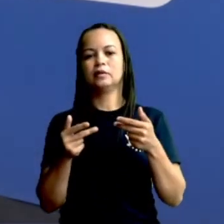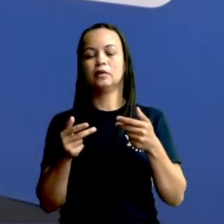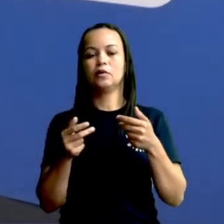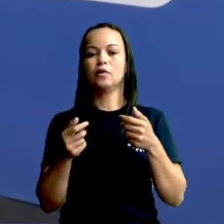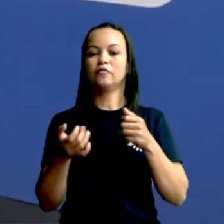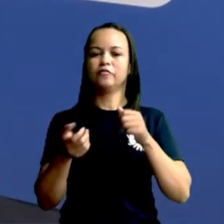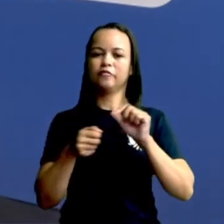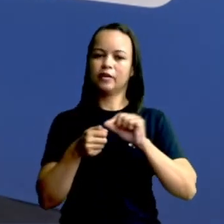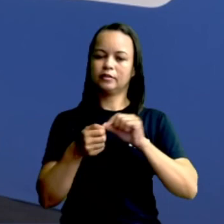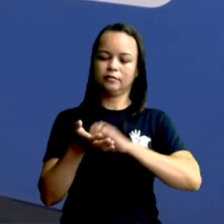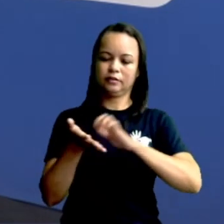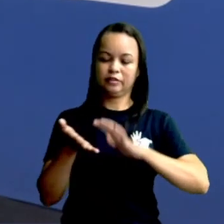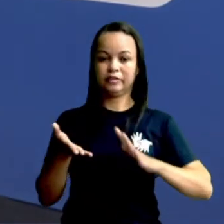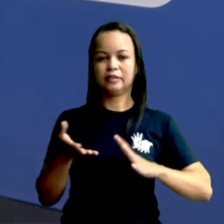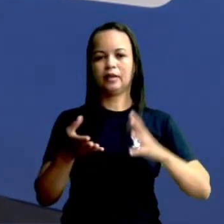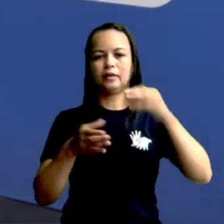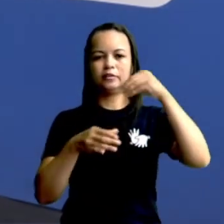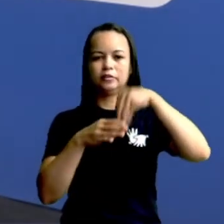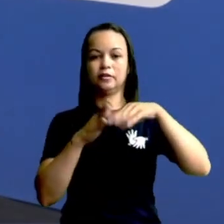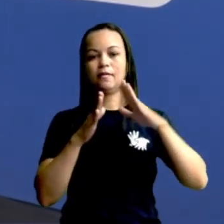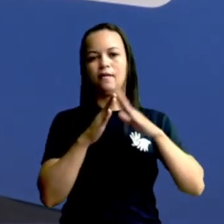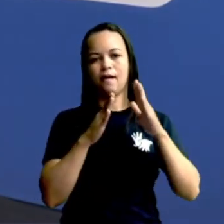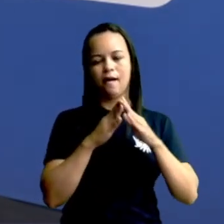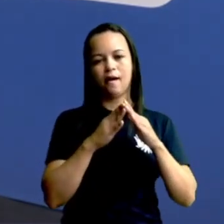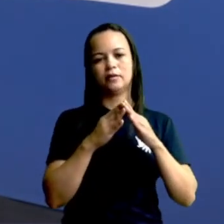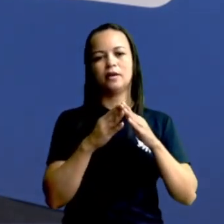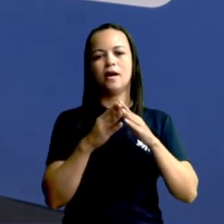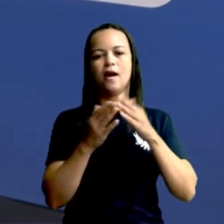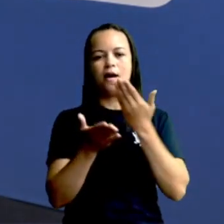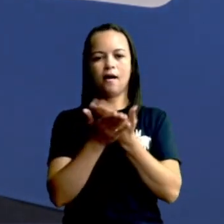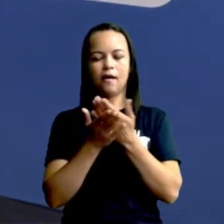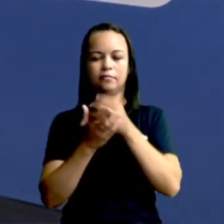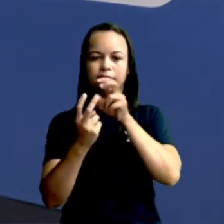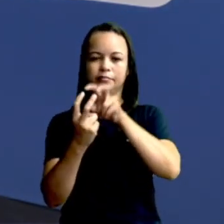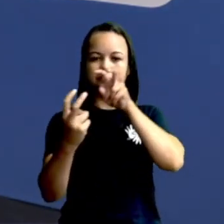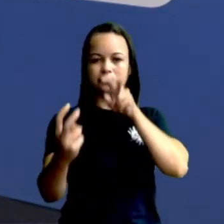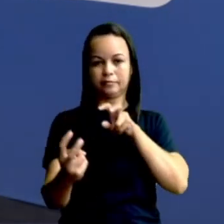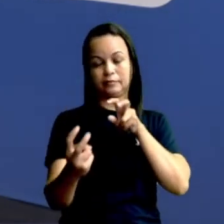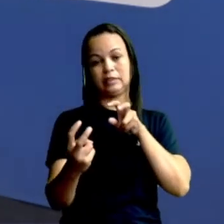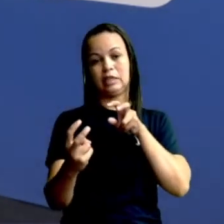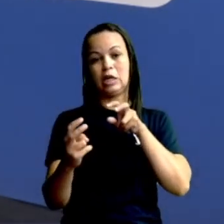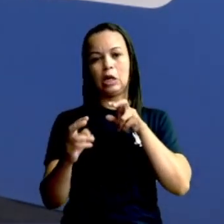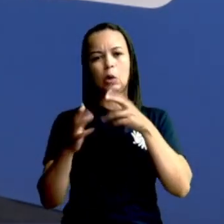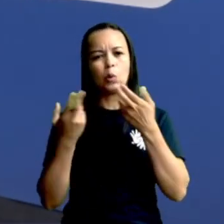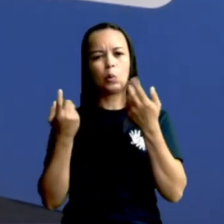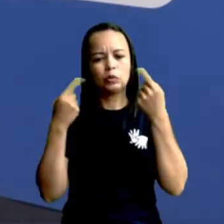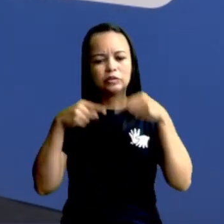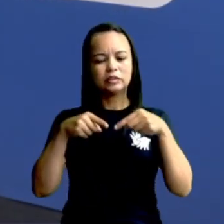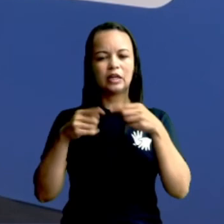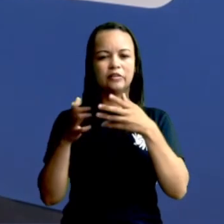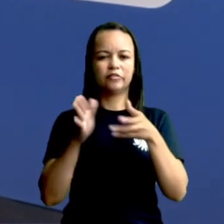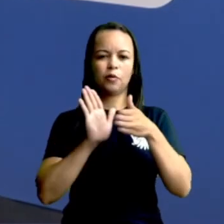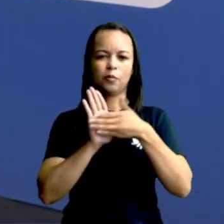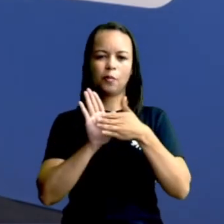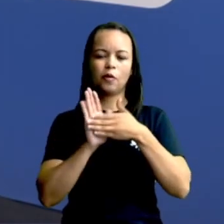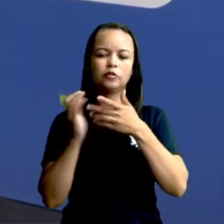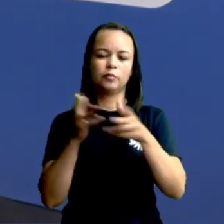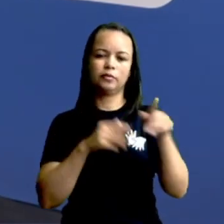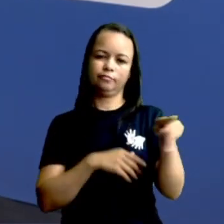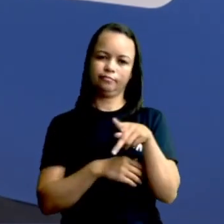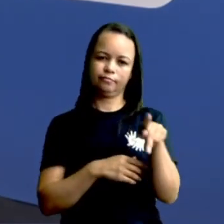nossas atividades escolares em casa, as aulas online, os desafios propostos pelas professoras. Faz tudo